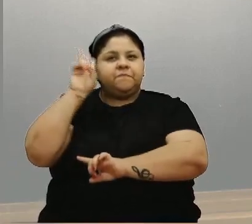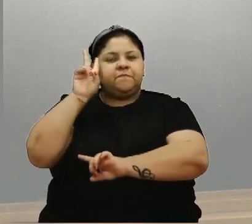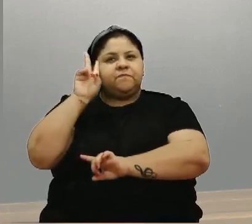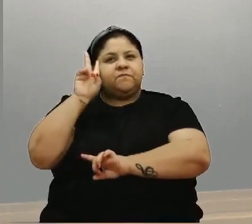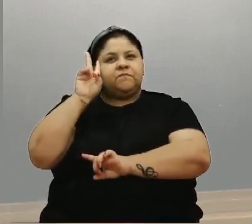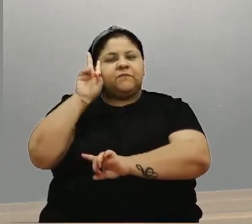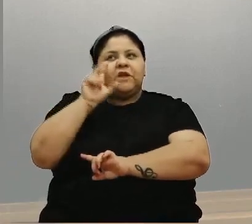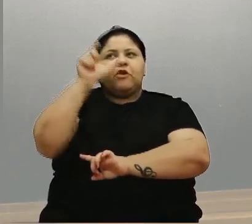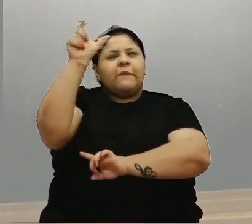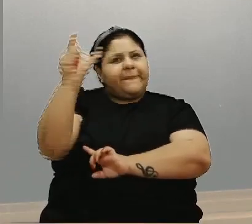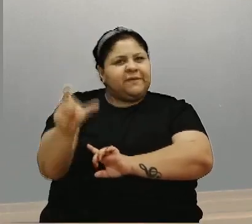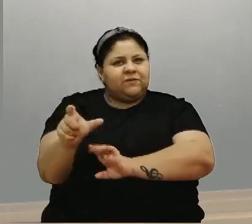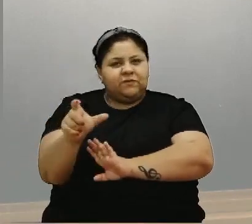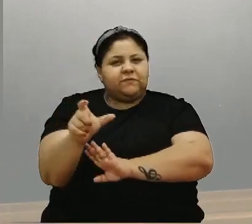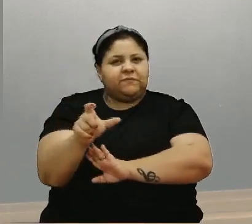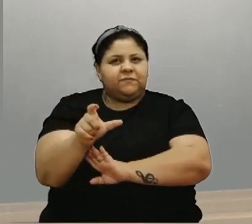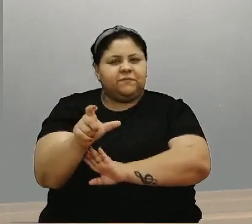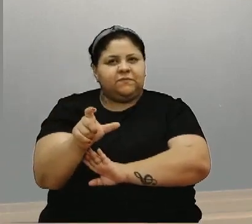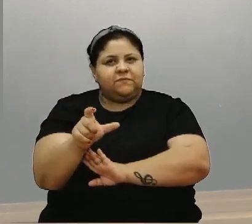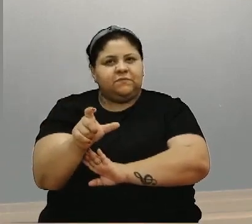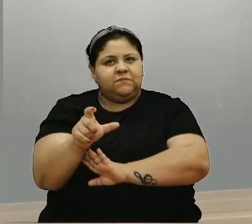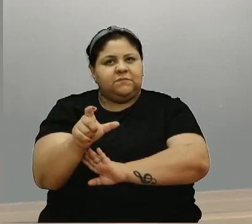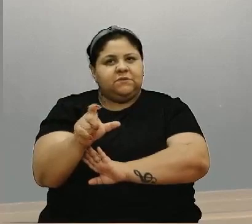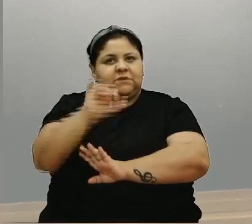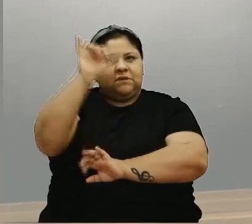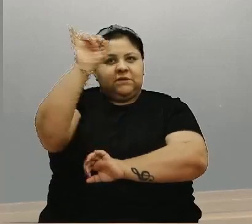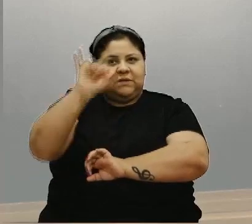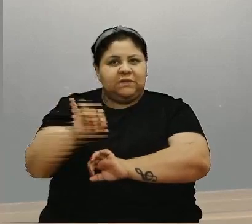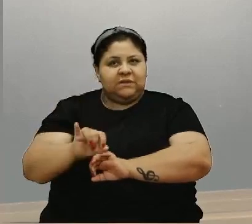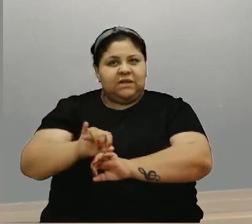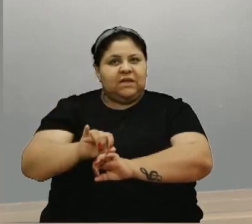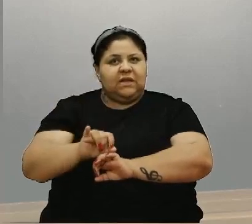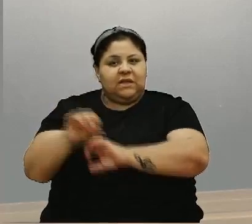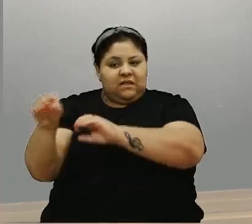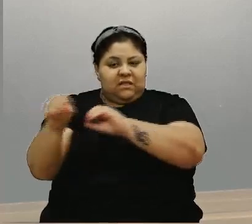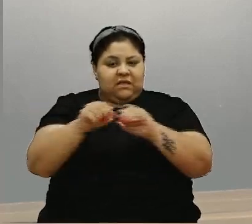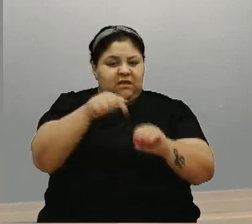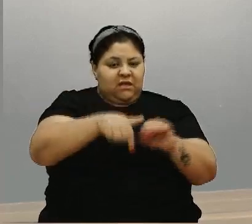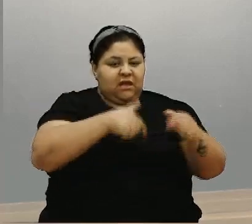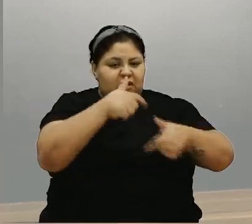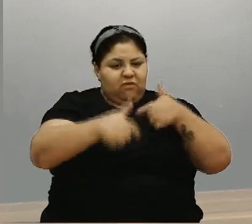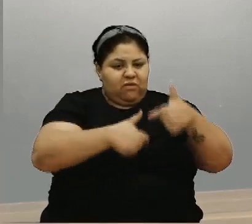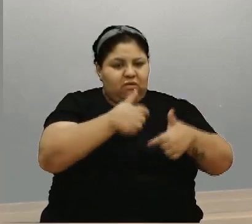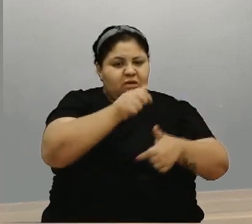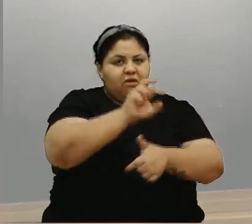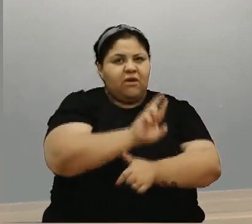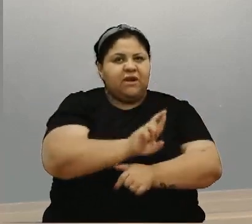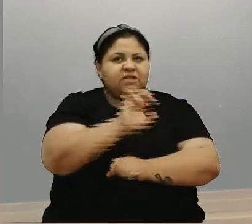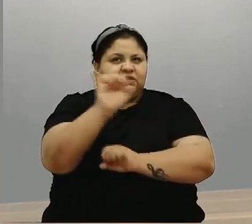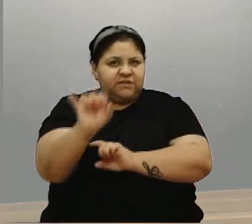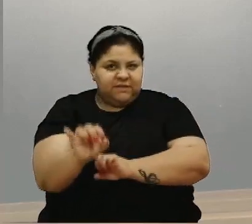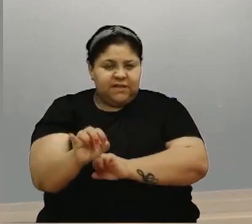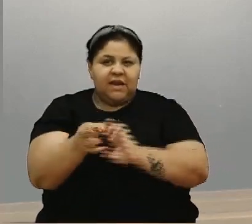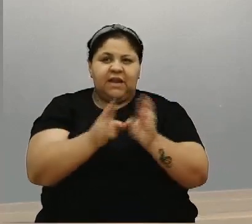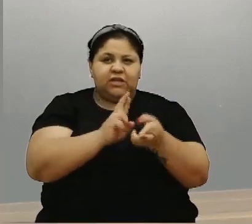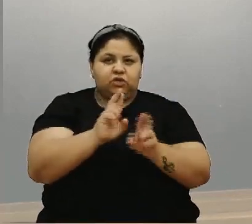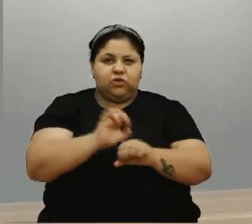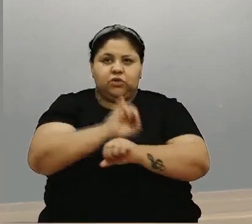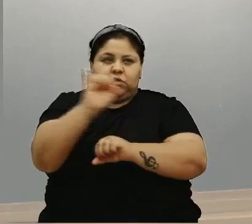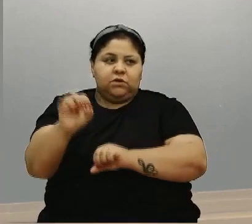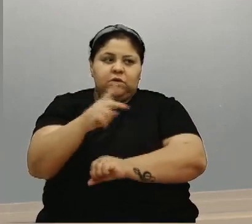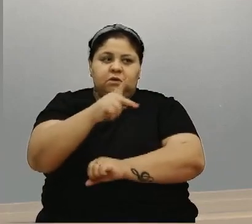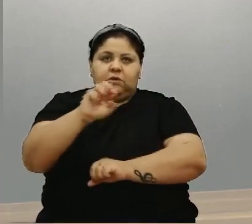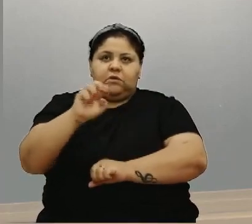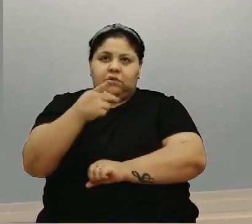que uma pessoa da Itália, quando veio para cá, que eu trabalhava com relações internacionais, na época que o Pepe Vargas